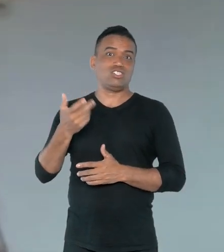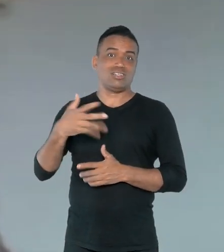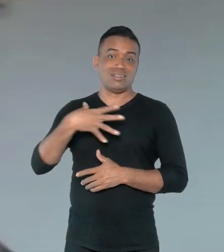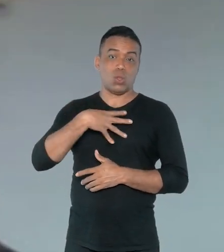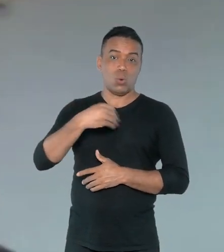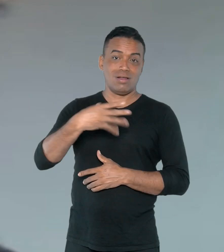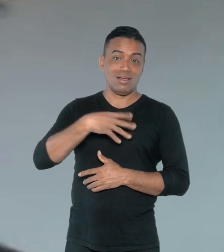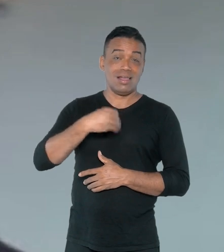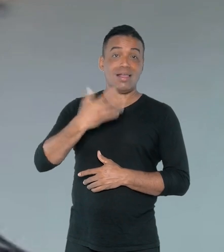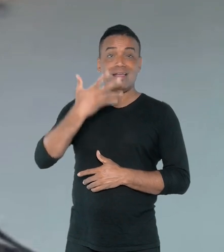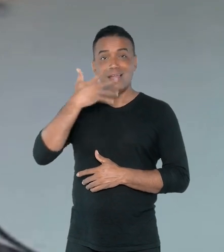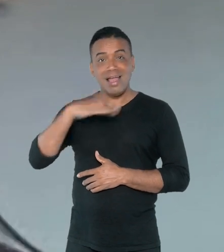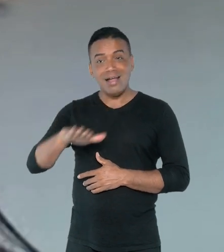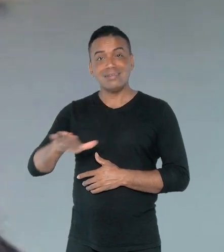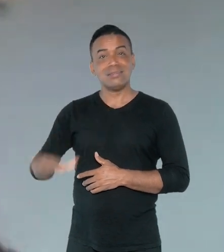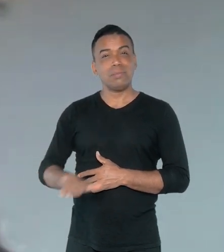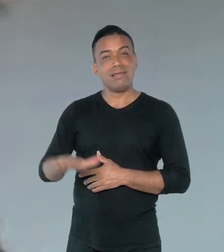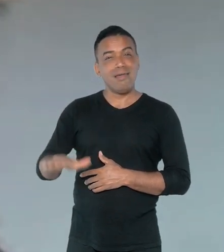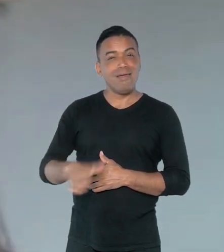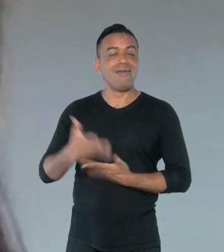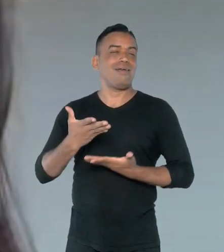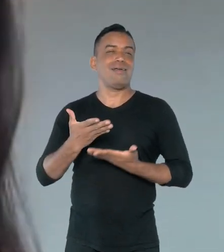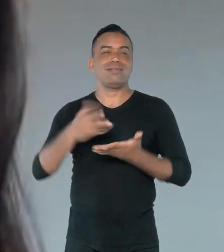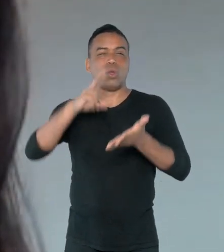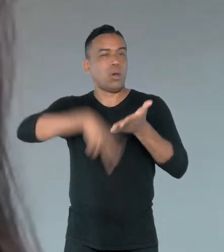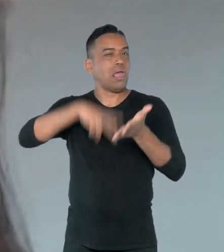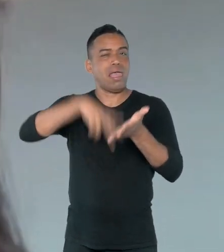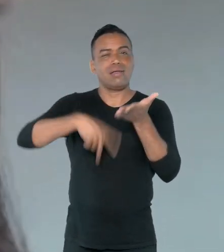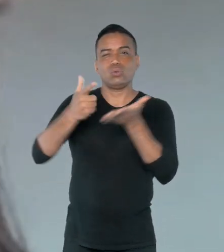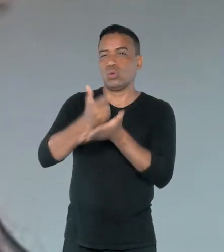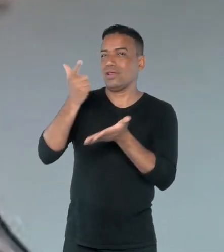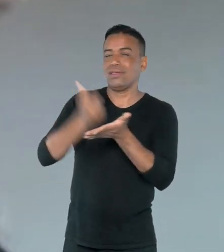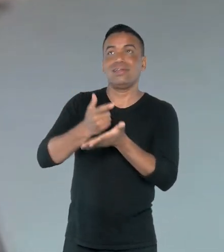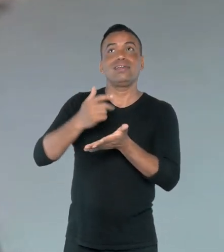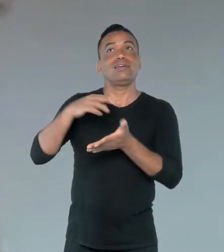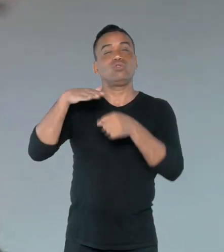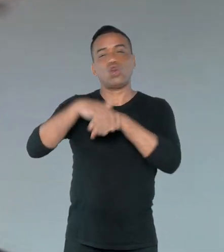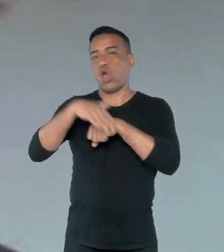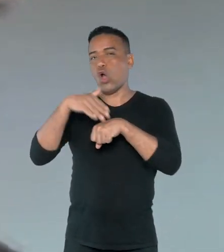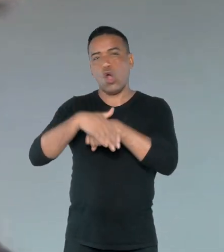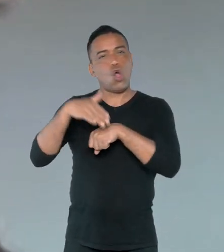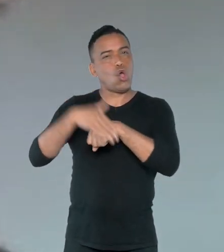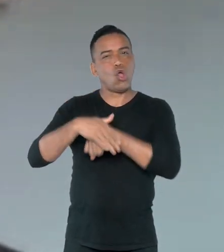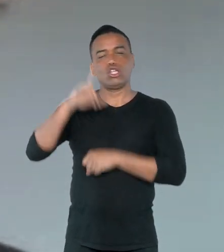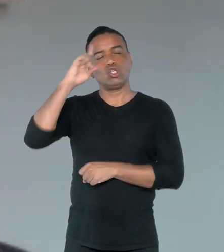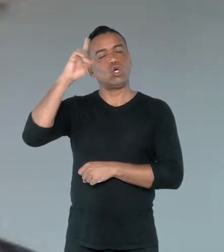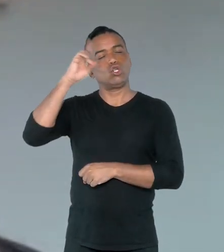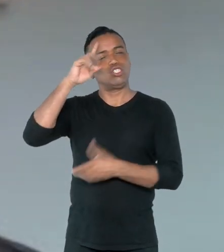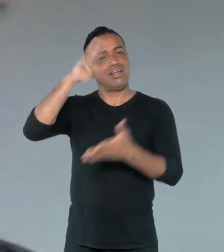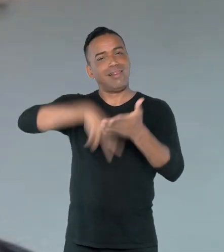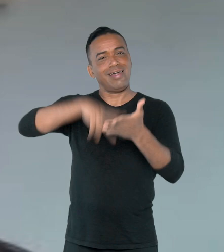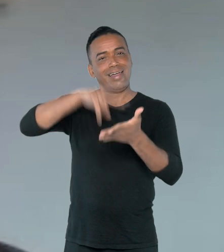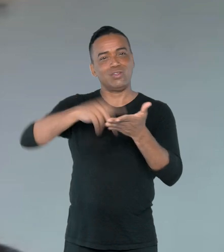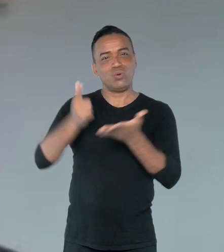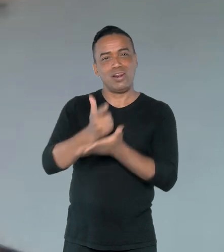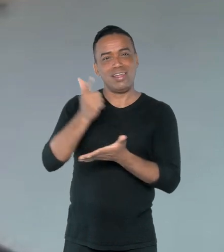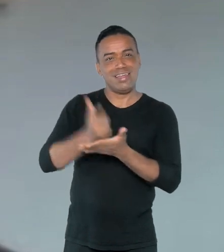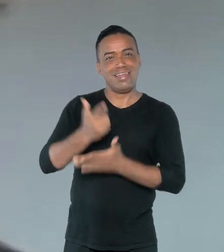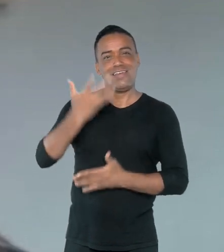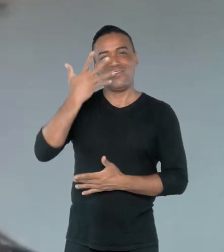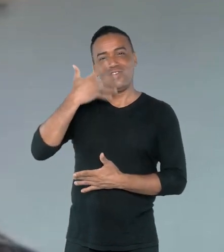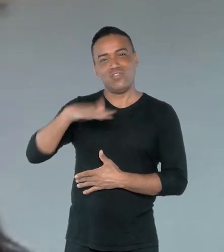universo infantil, lendo muito para ela, vários livrinhos, né? Toda noite, todo dia, lendo.